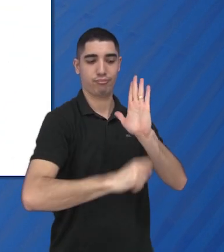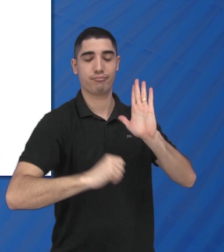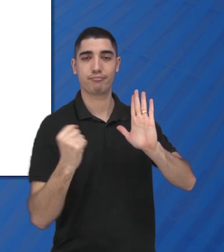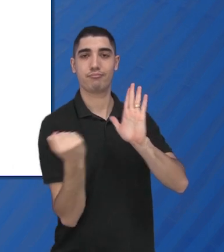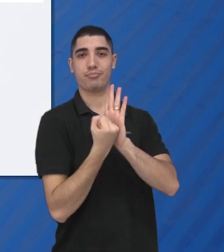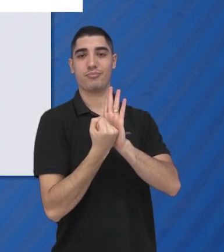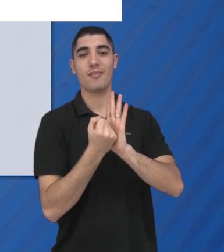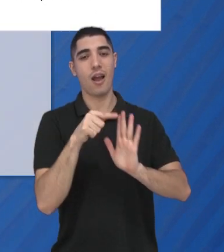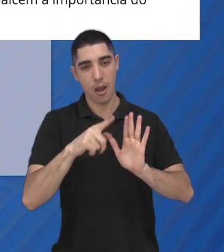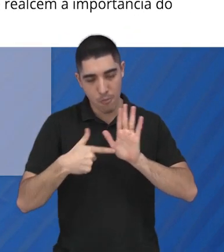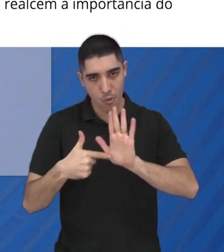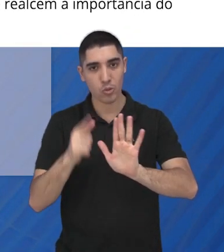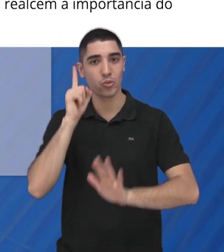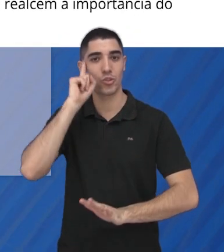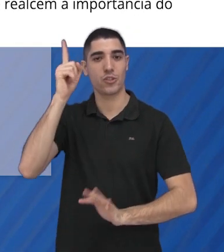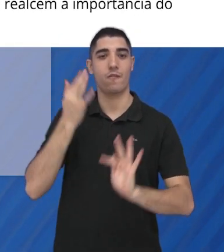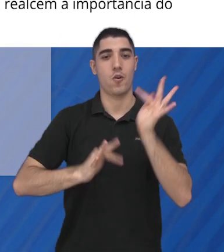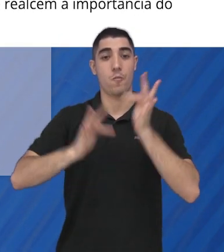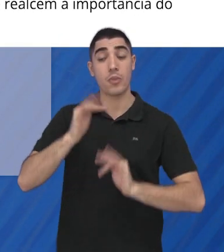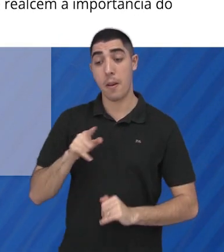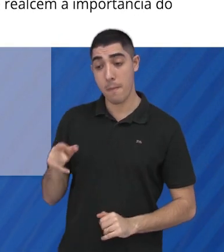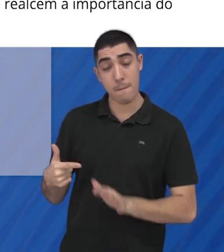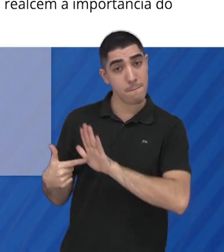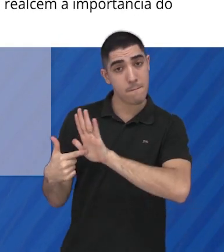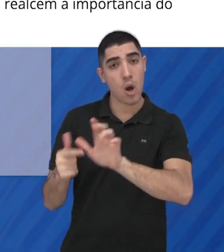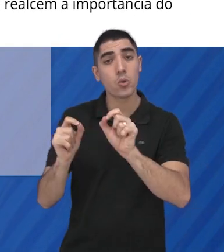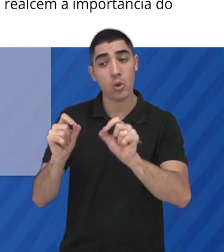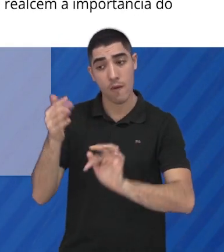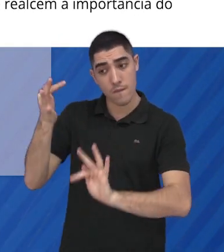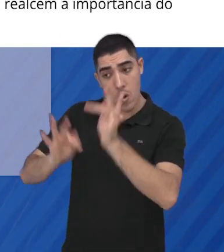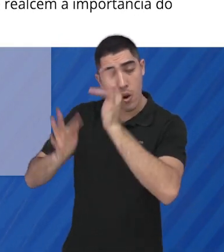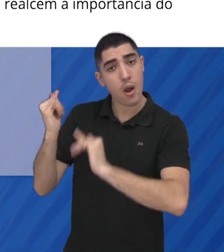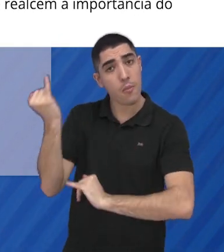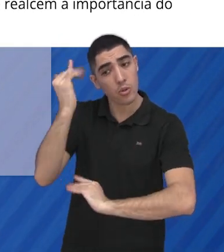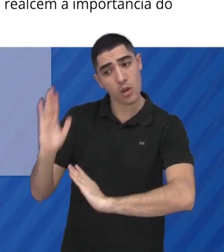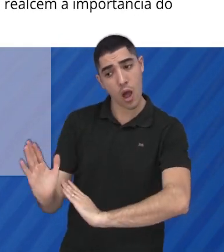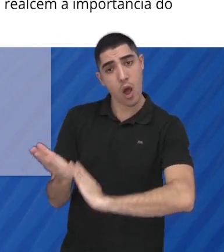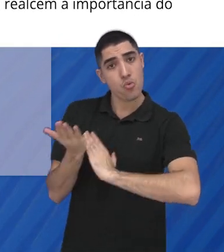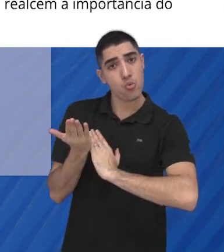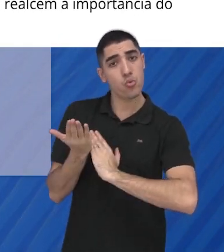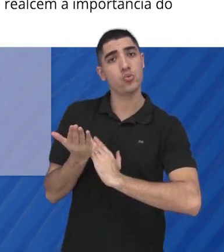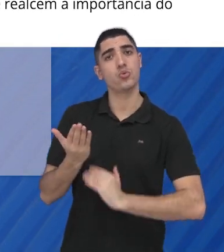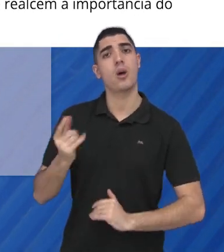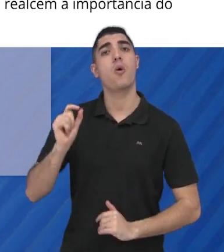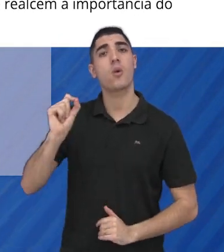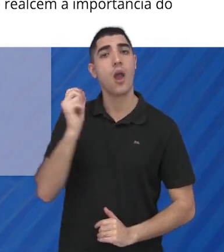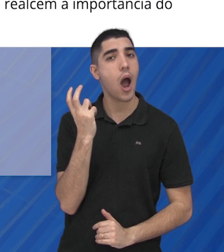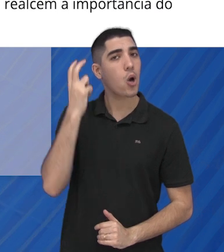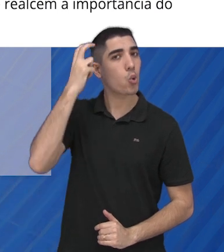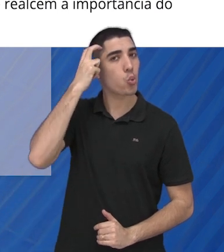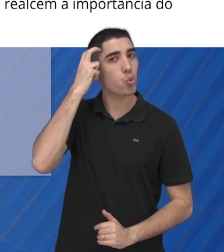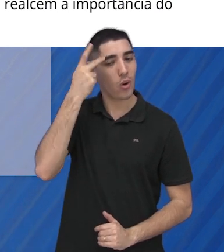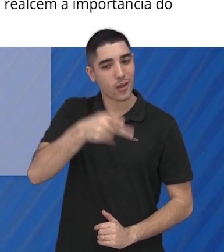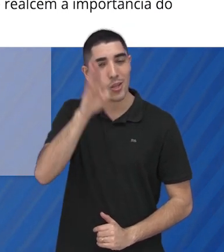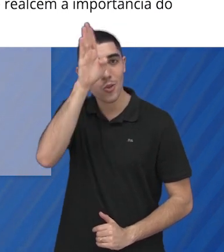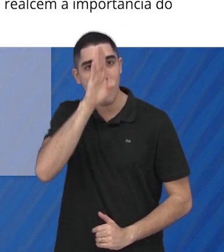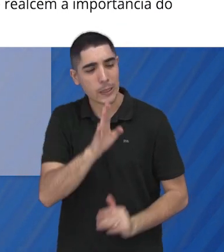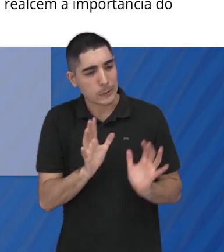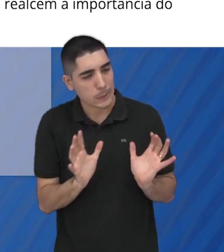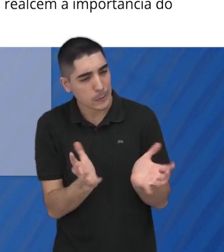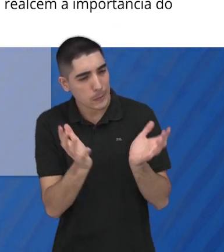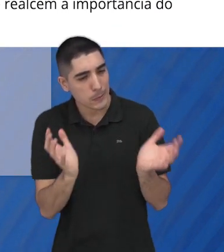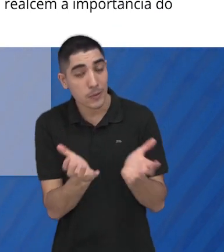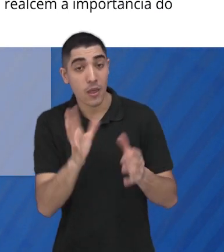1965. O documento ressalta o papel do folclore na formação cultural do país e estimula a propagação da